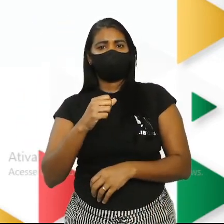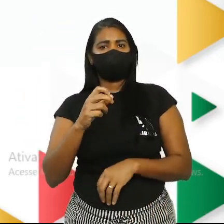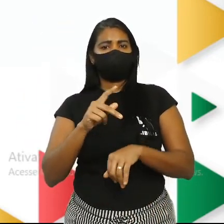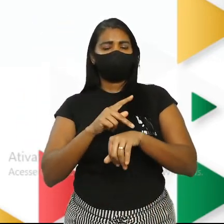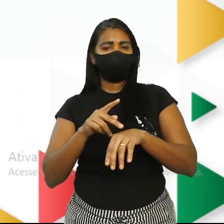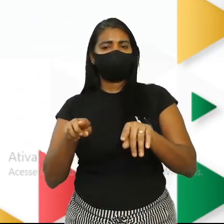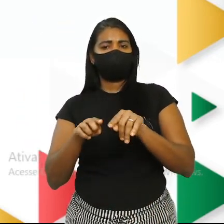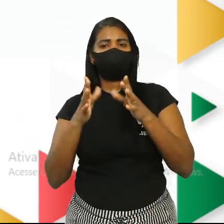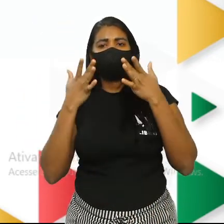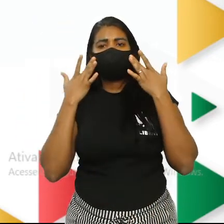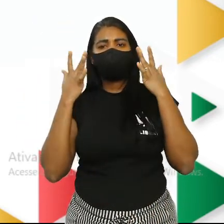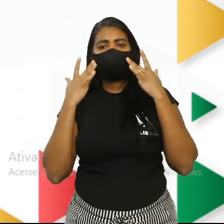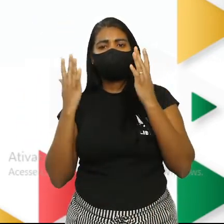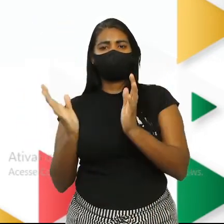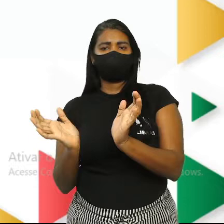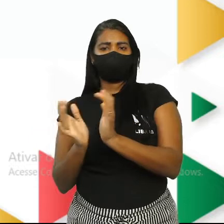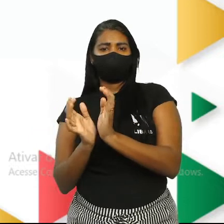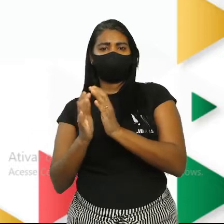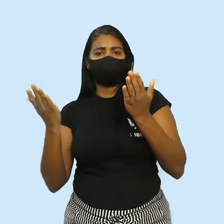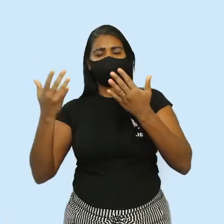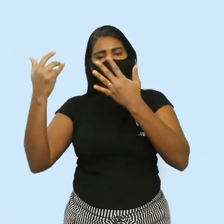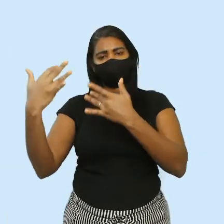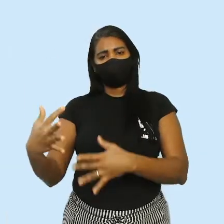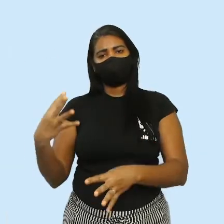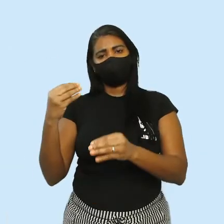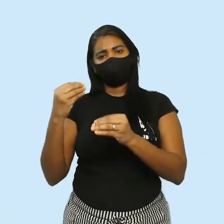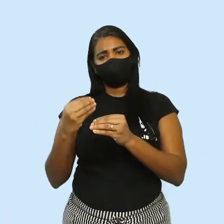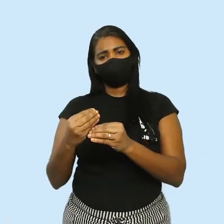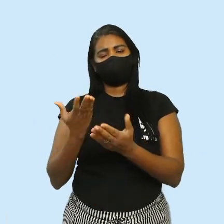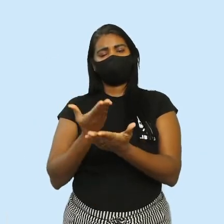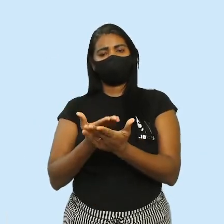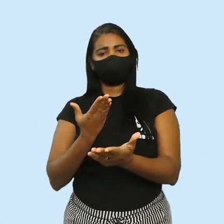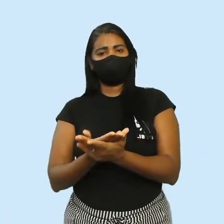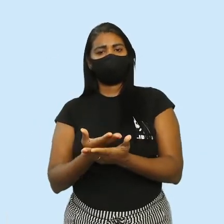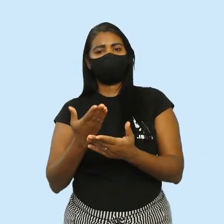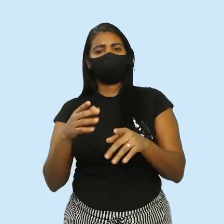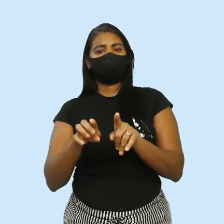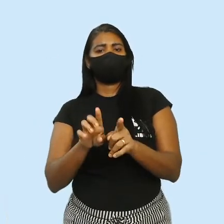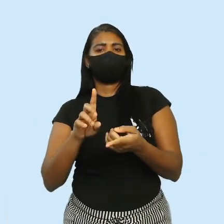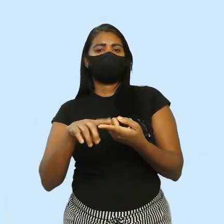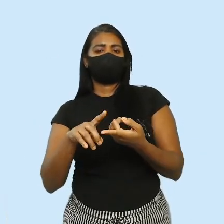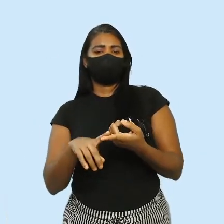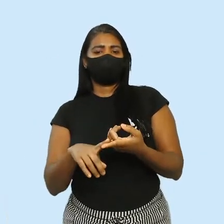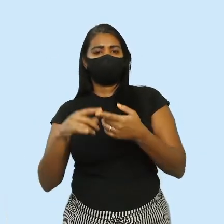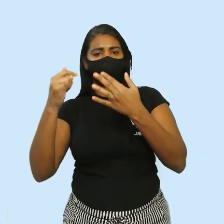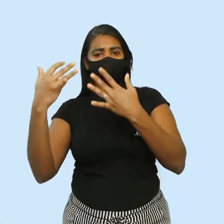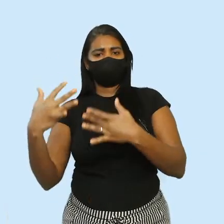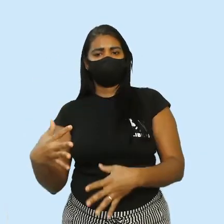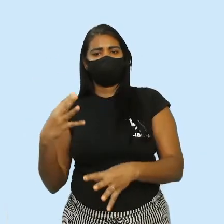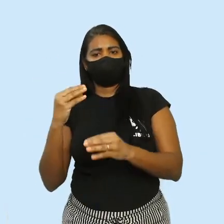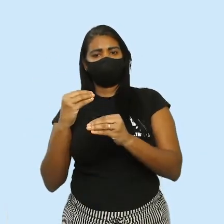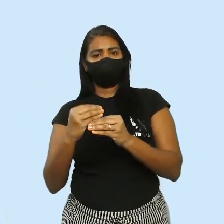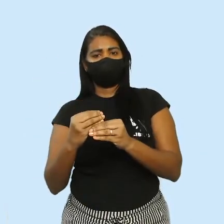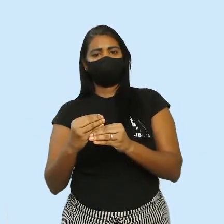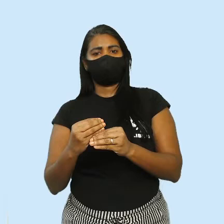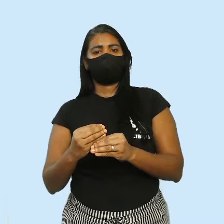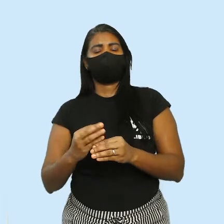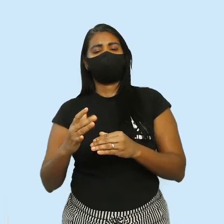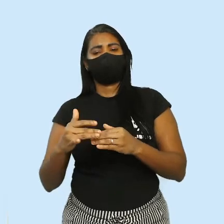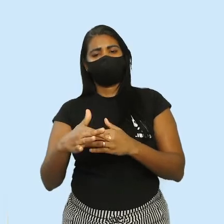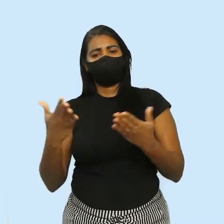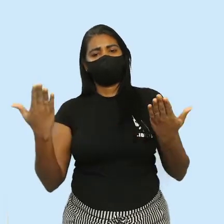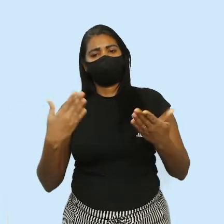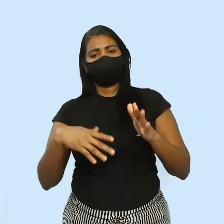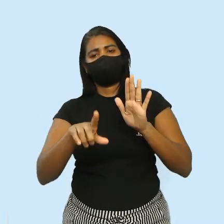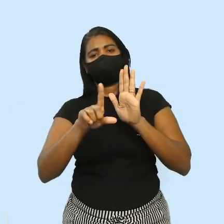do teatro pernambucano, que a gente já falou aqui, que eu já falei em aula, tá? E aí a gente fala que com esses recursos da